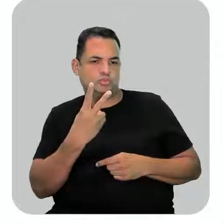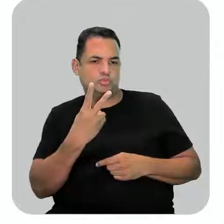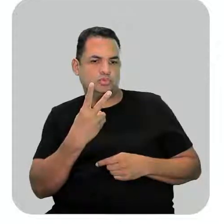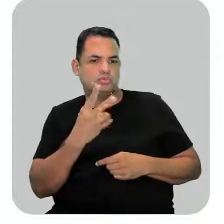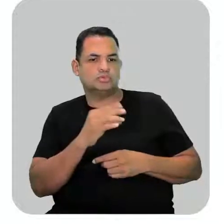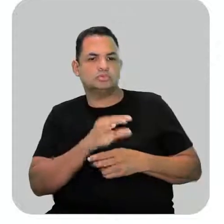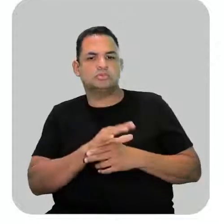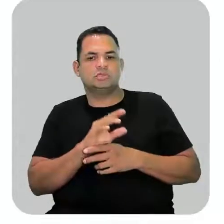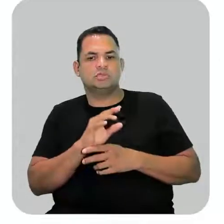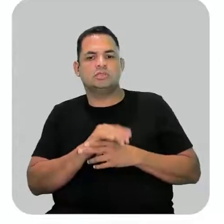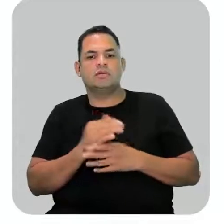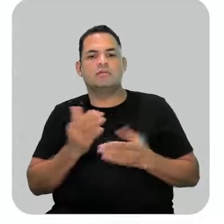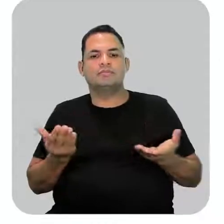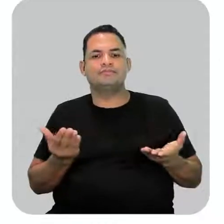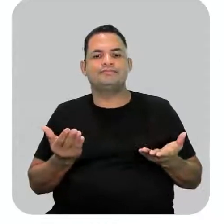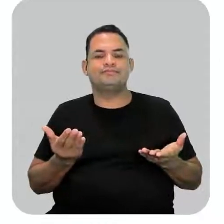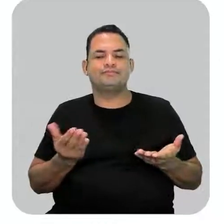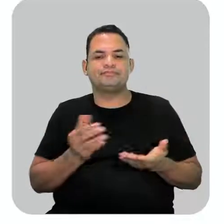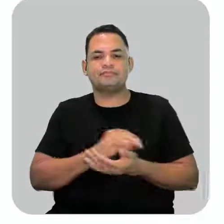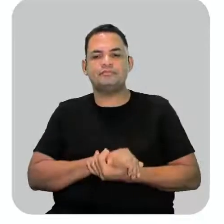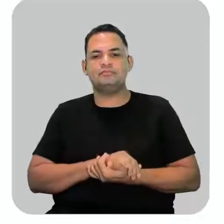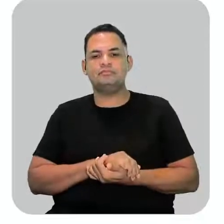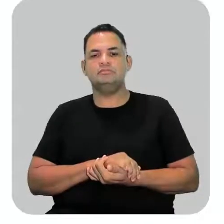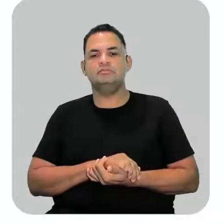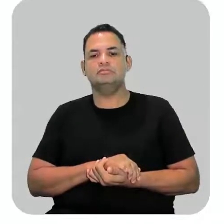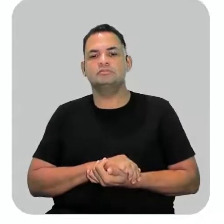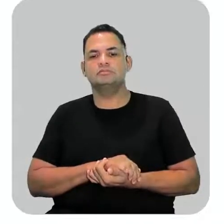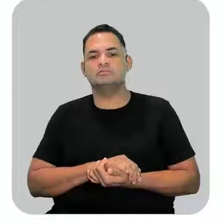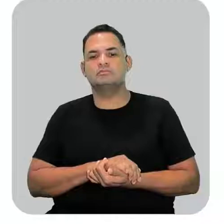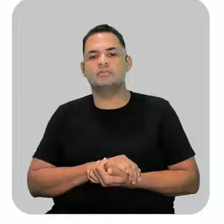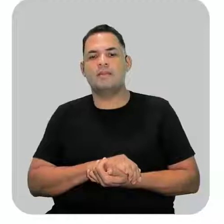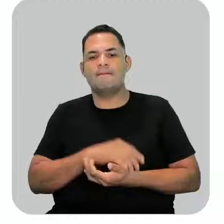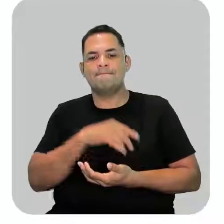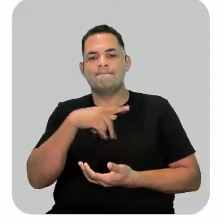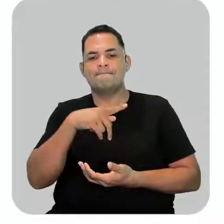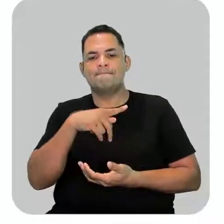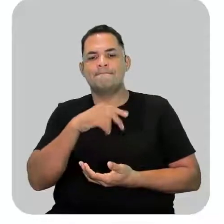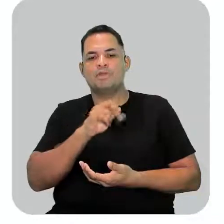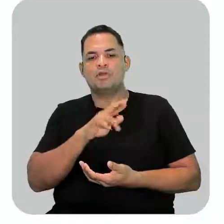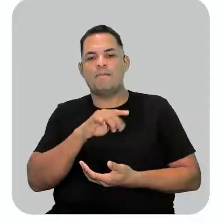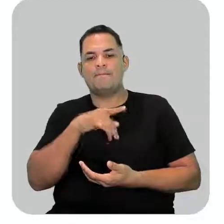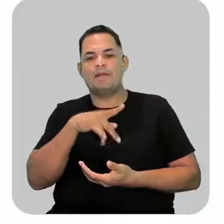se mantém. Aqui, ó, o propano